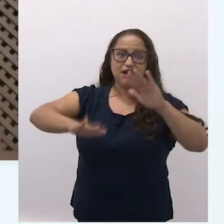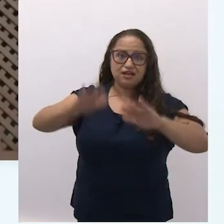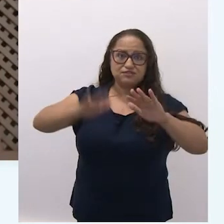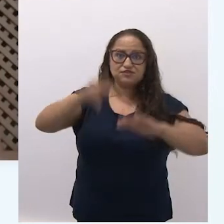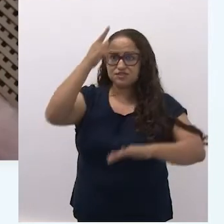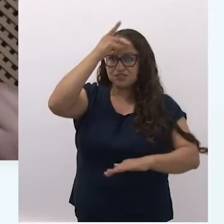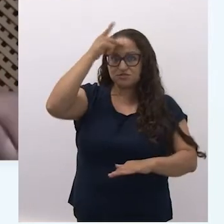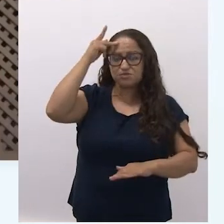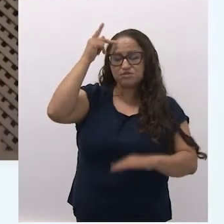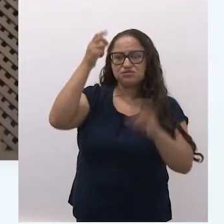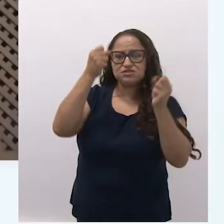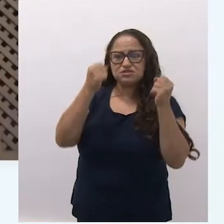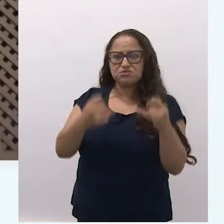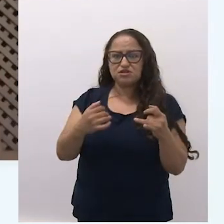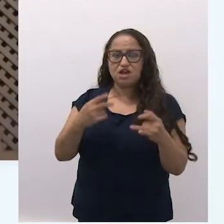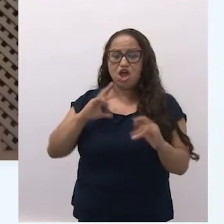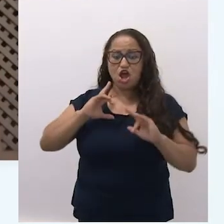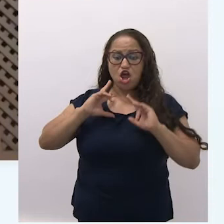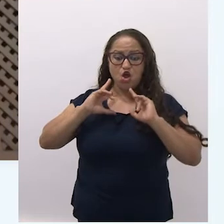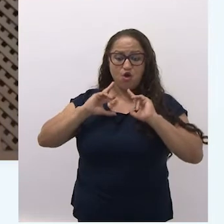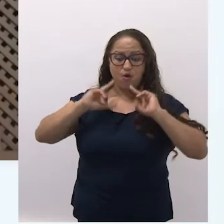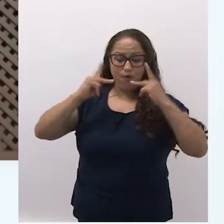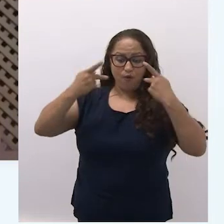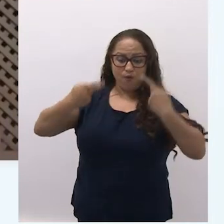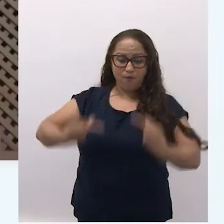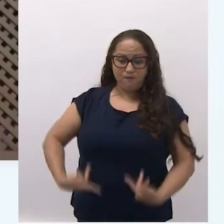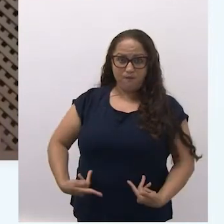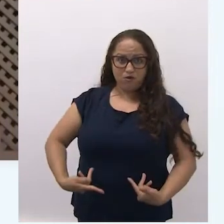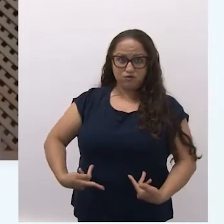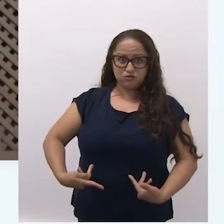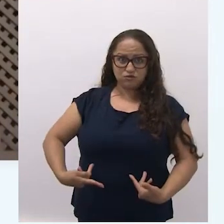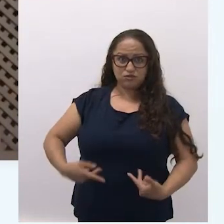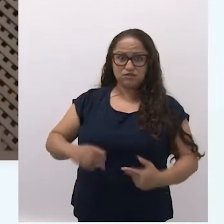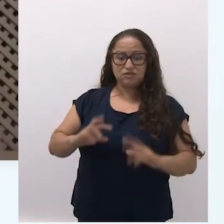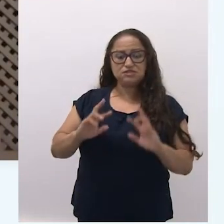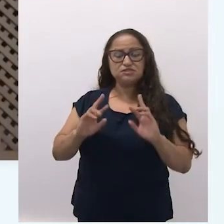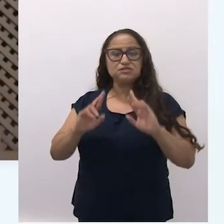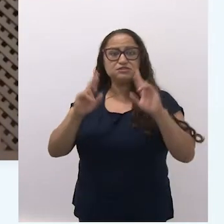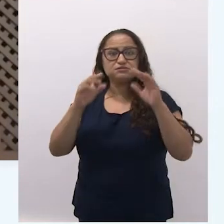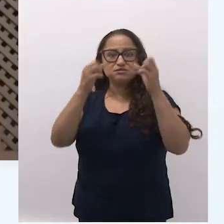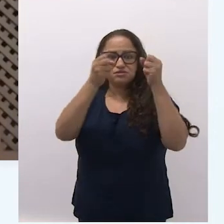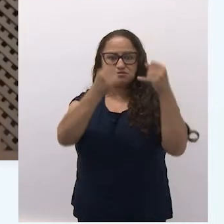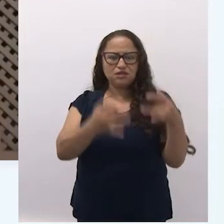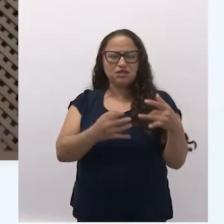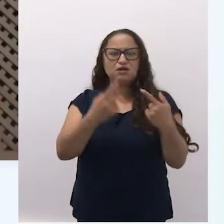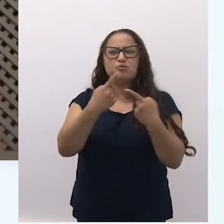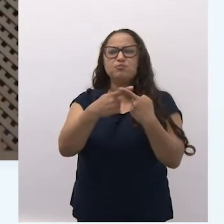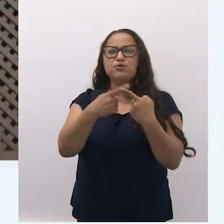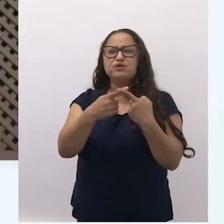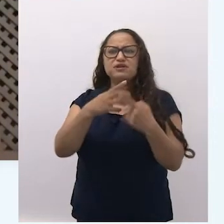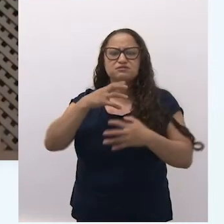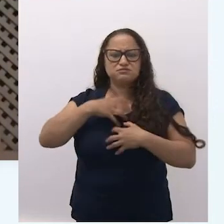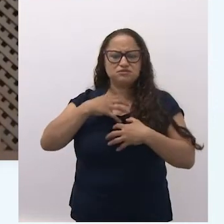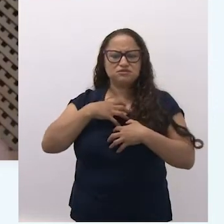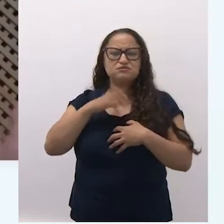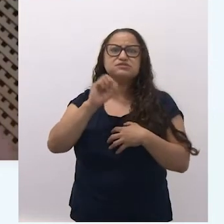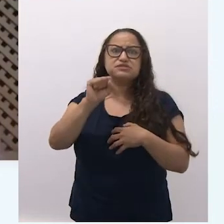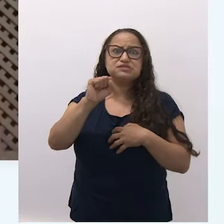pessoas falam assim, nossa, os hormônios explicam, né? Por que eles atuam de determinada forma? Sim, os